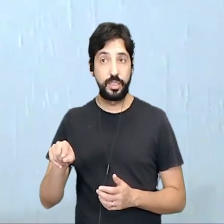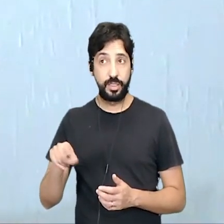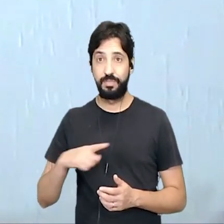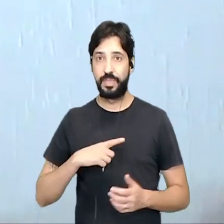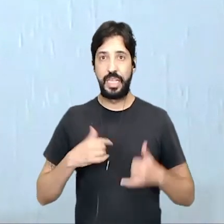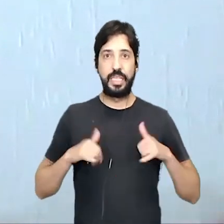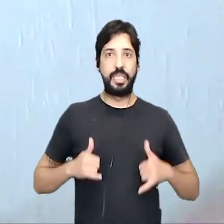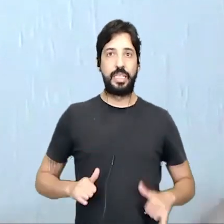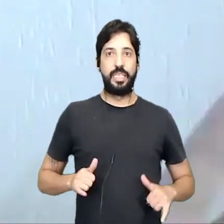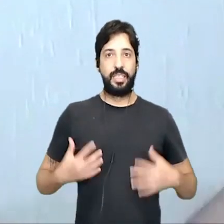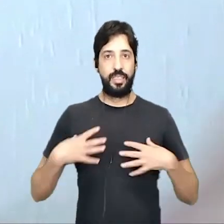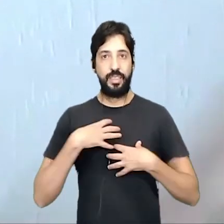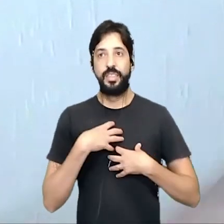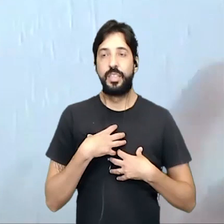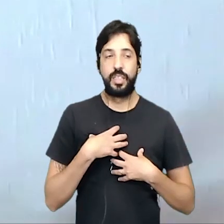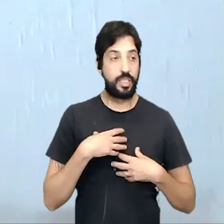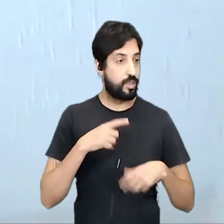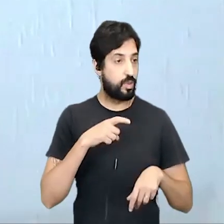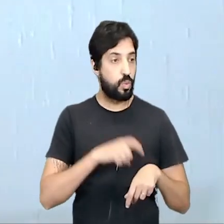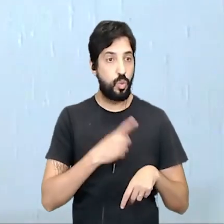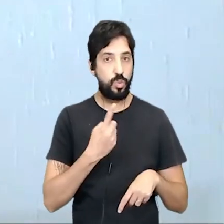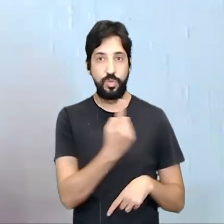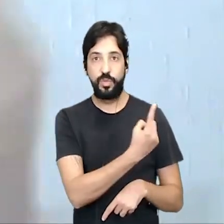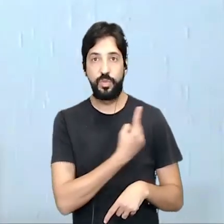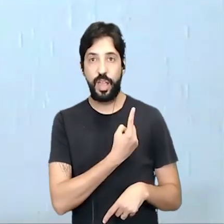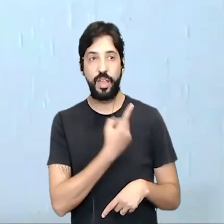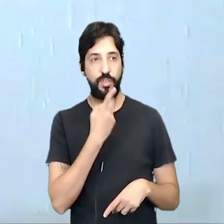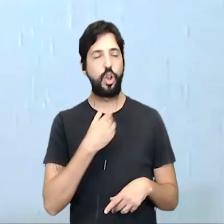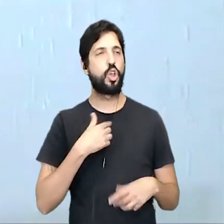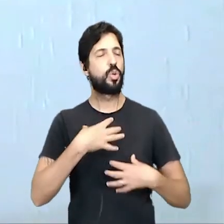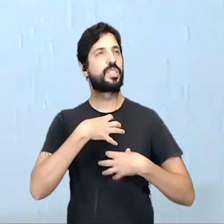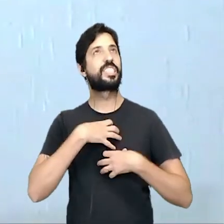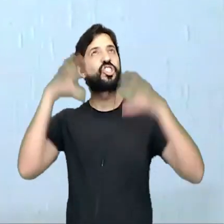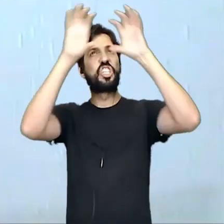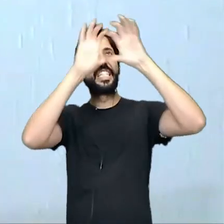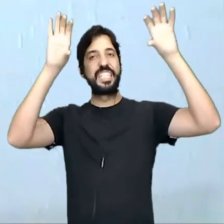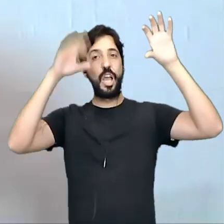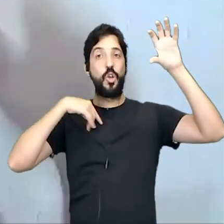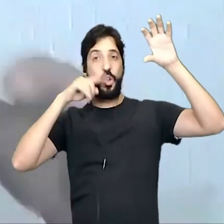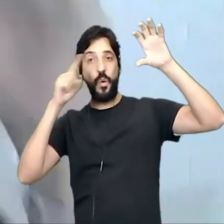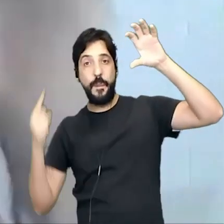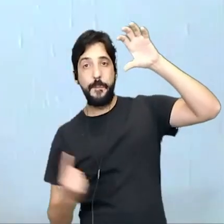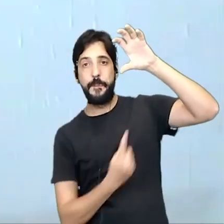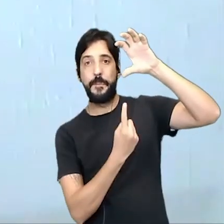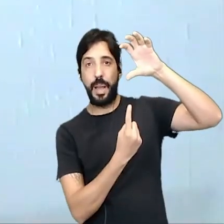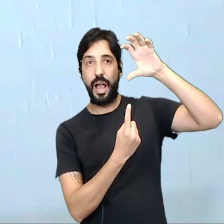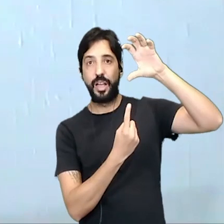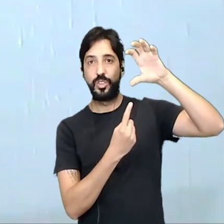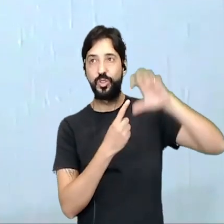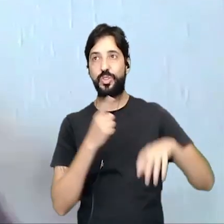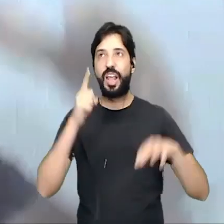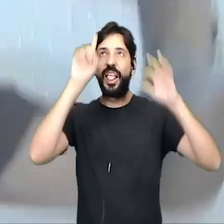eles ficaram tão eletrizados quando alguém chegou para mim e falou: eu me senti debaixo daquele